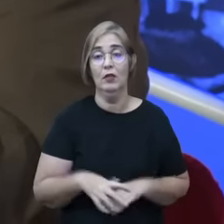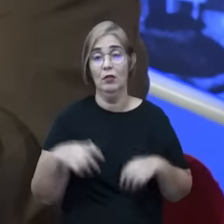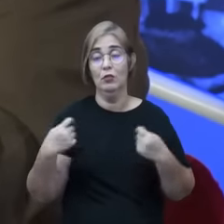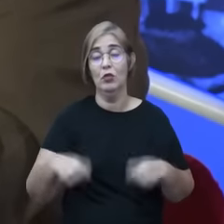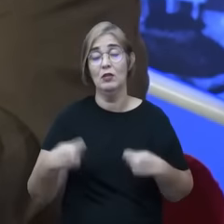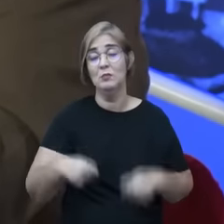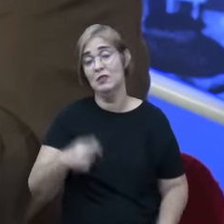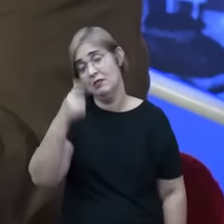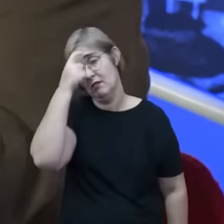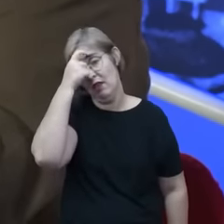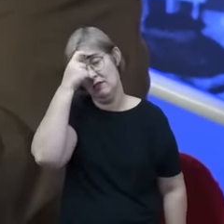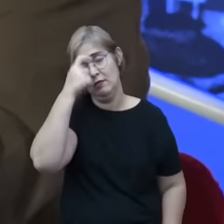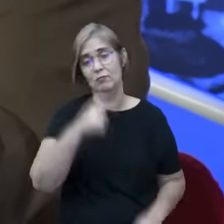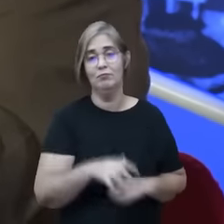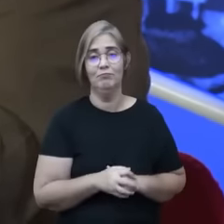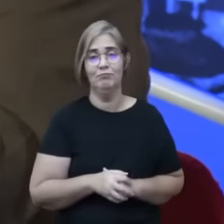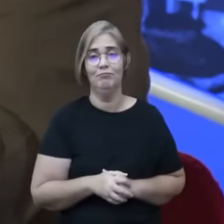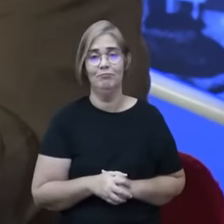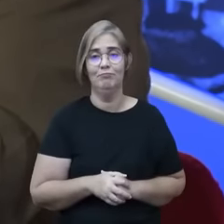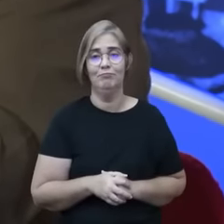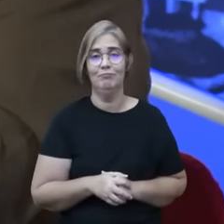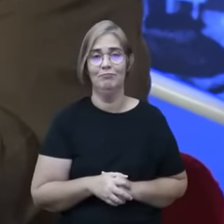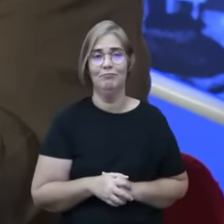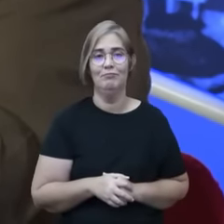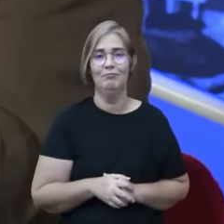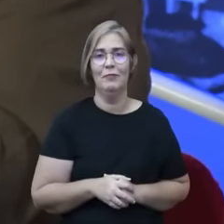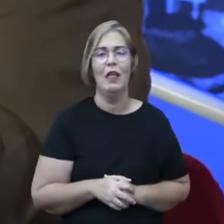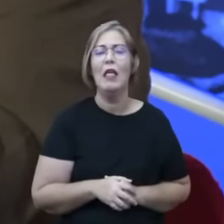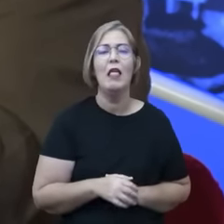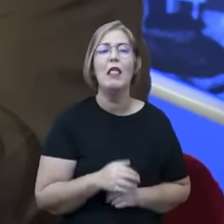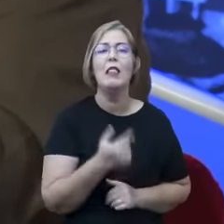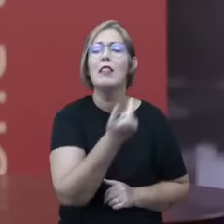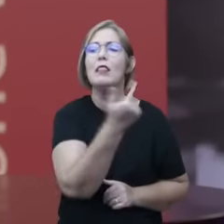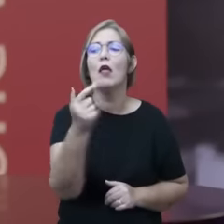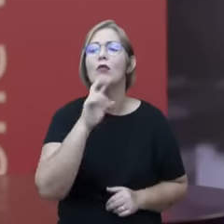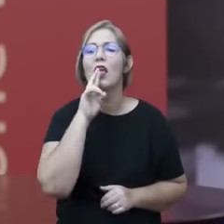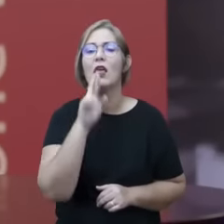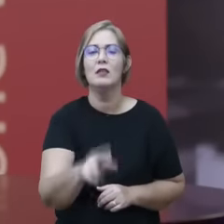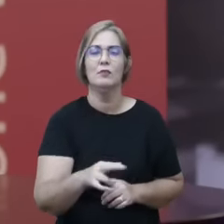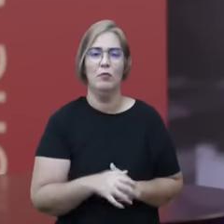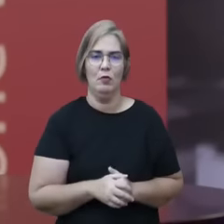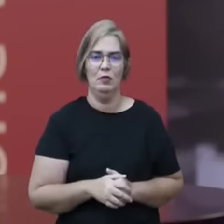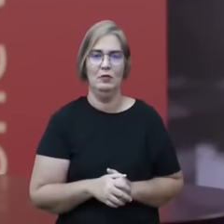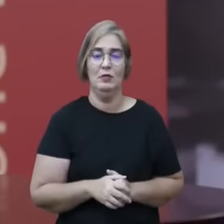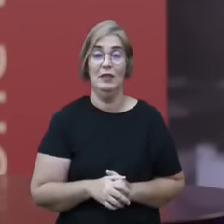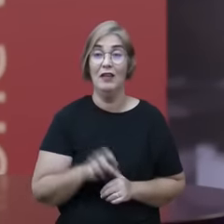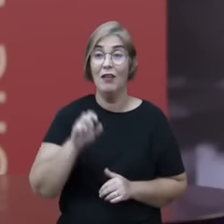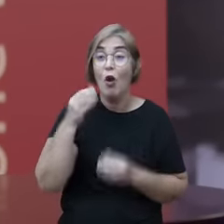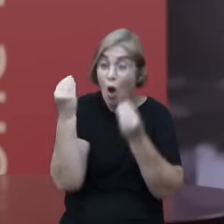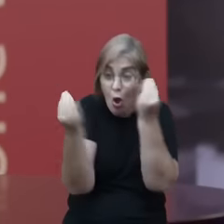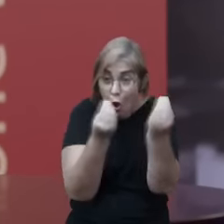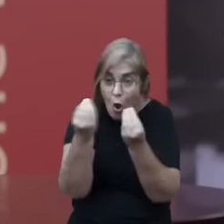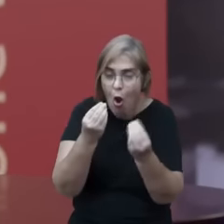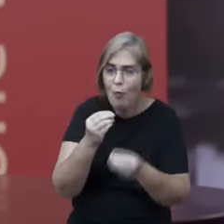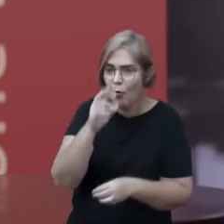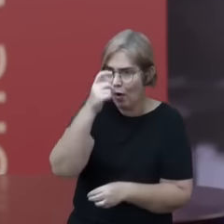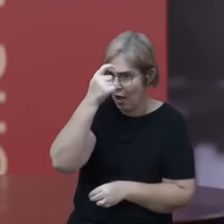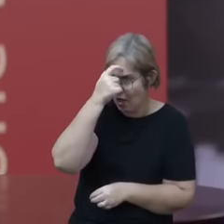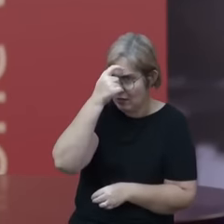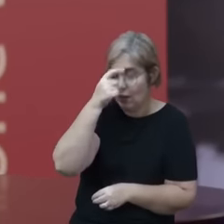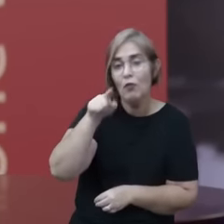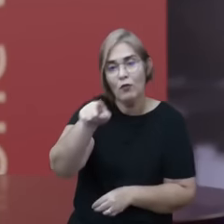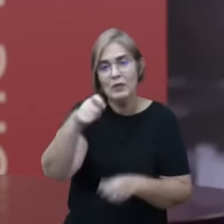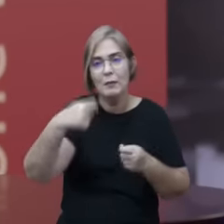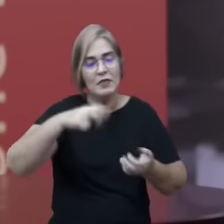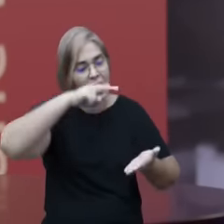mesma. Eh, o exercício da razão se dá como se dá lendo